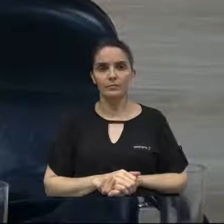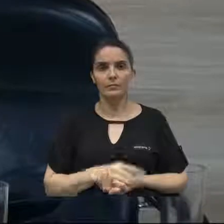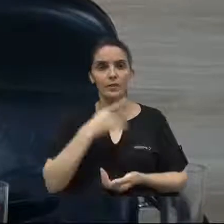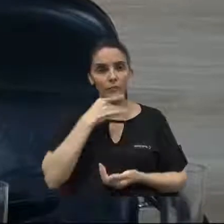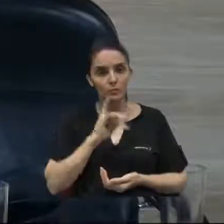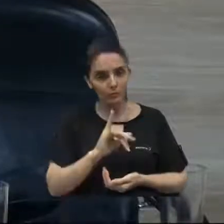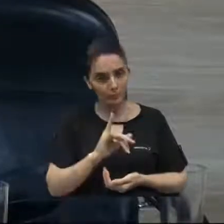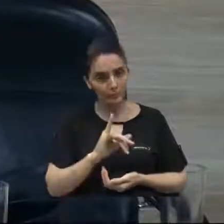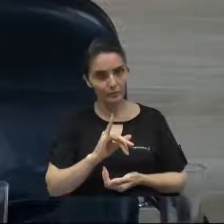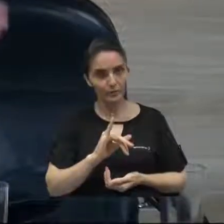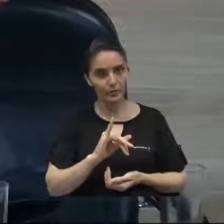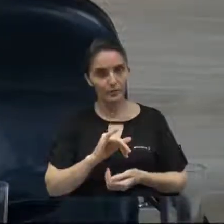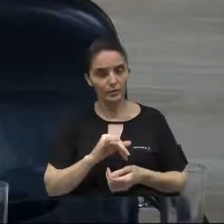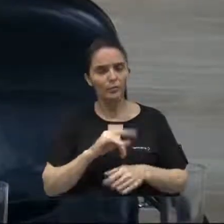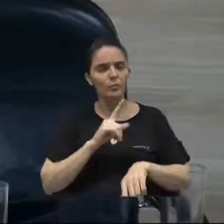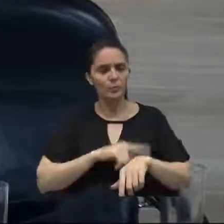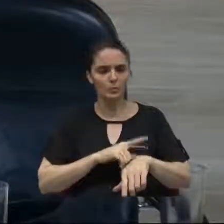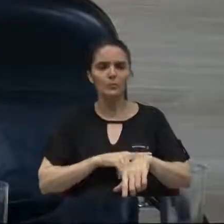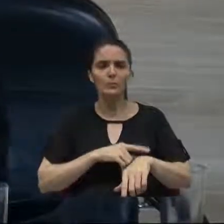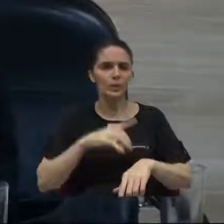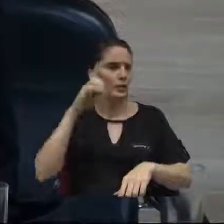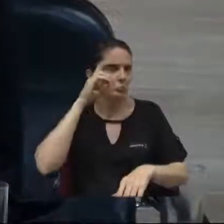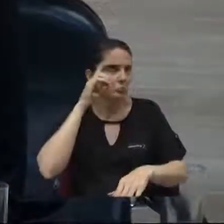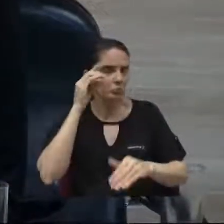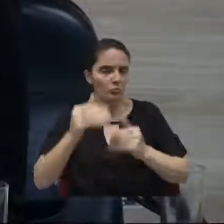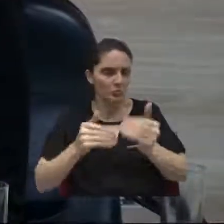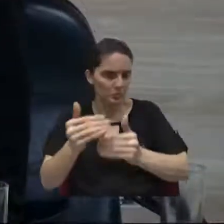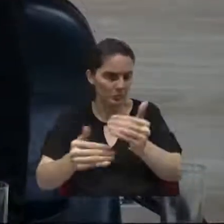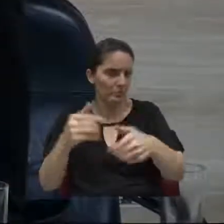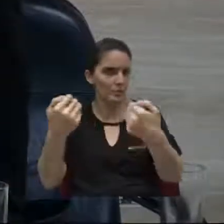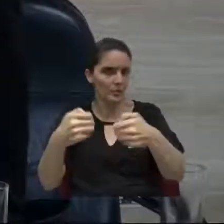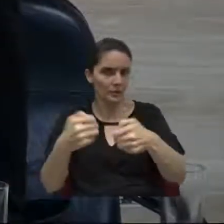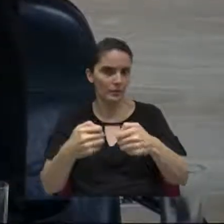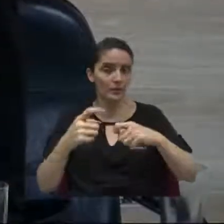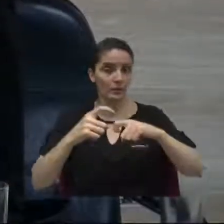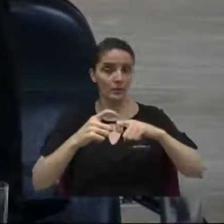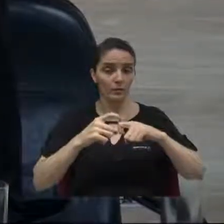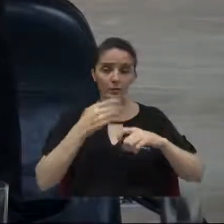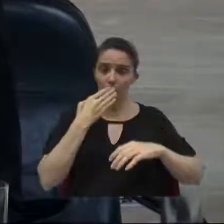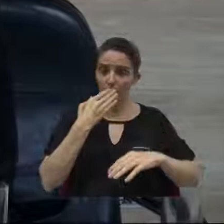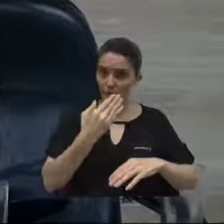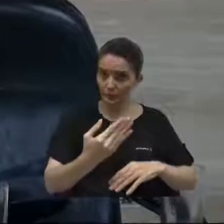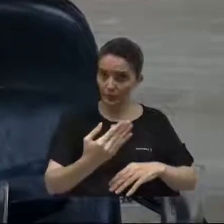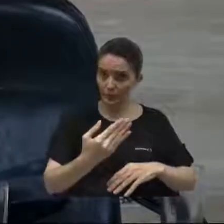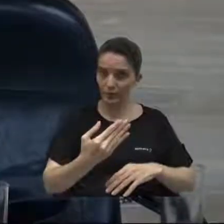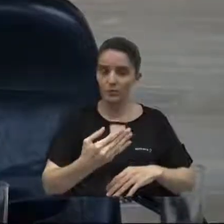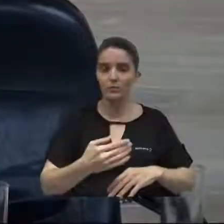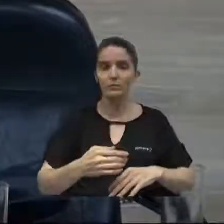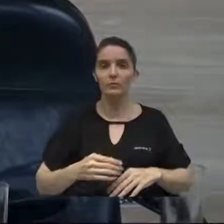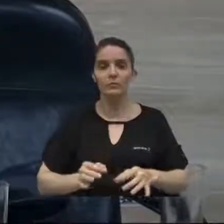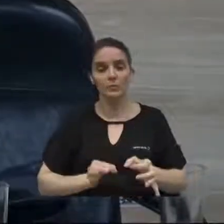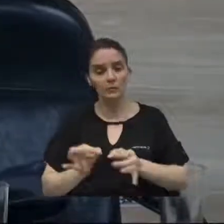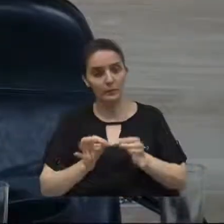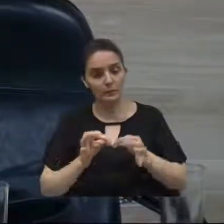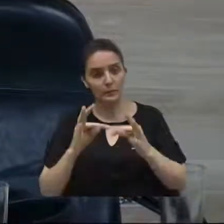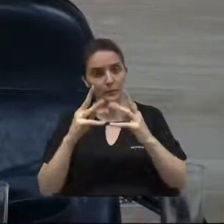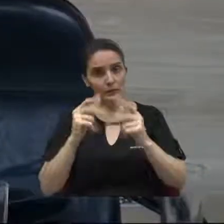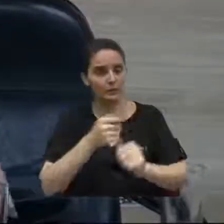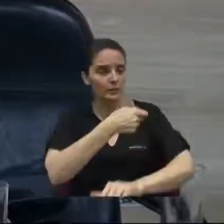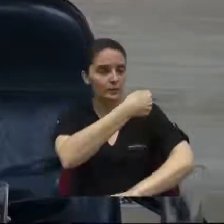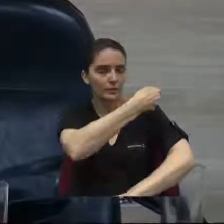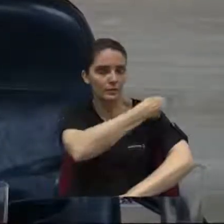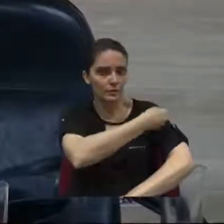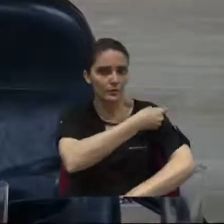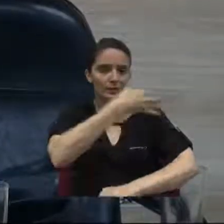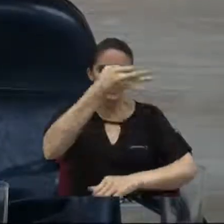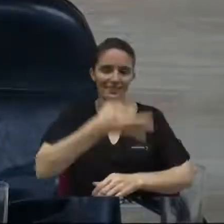pais para que façam e os tempos necessários que os médicos exigem de uma vacinação à outra, mas, se